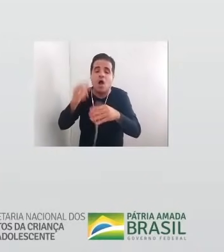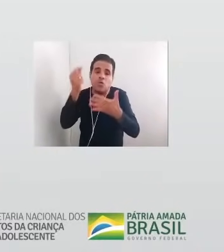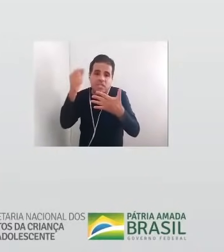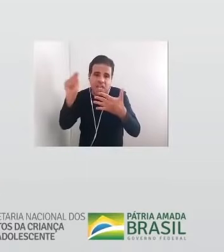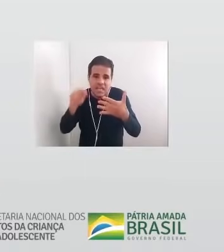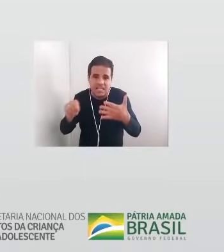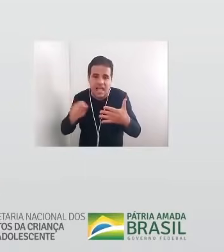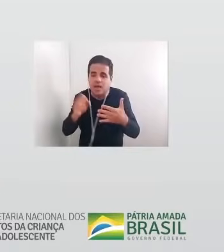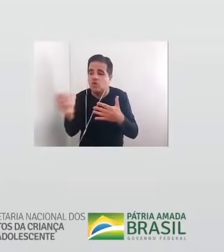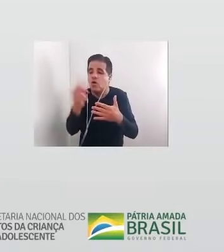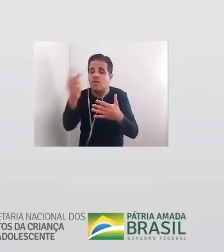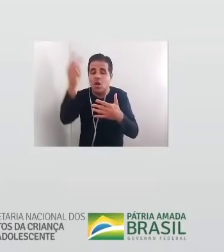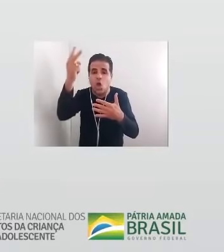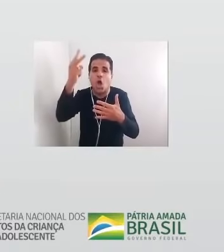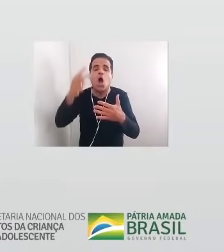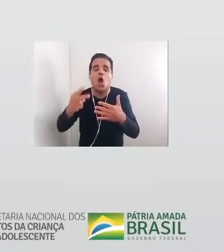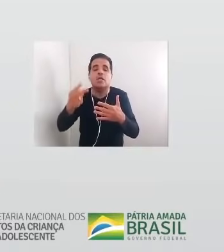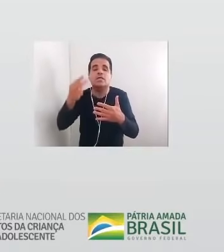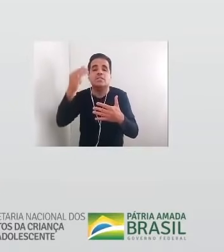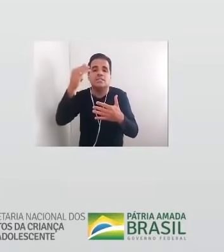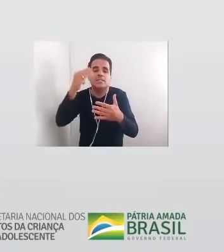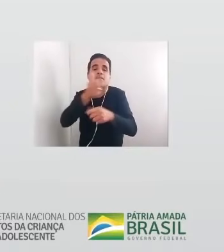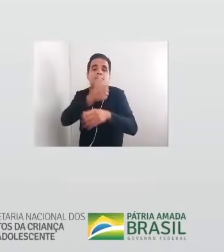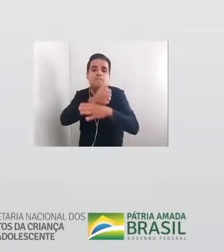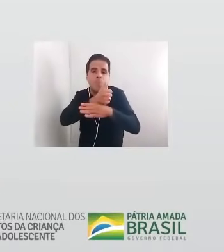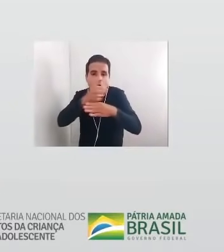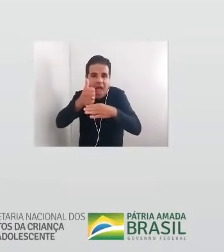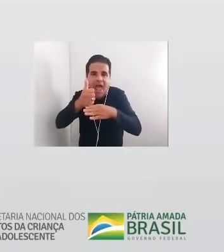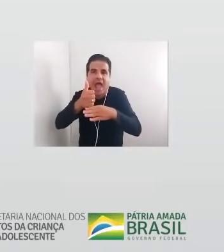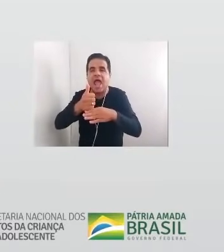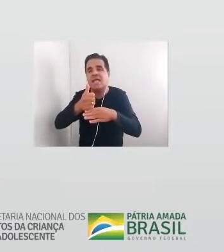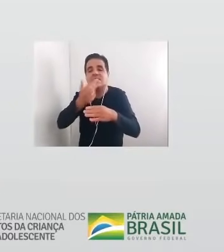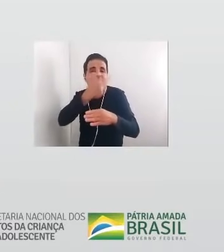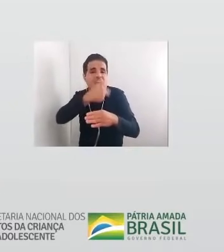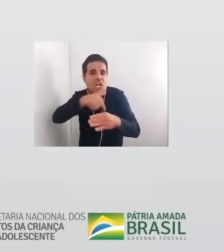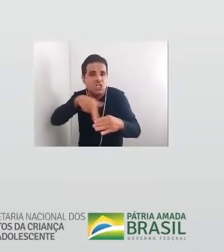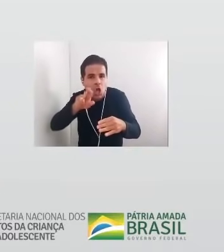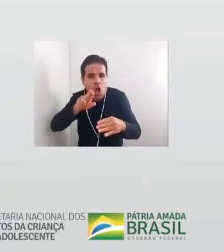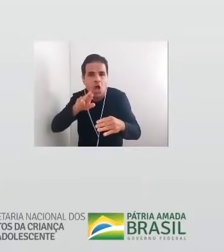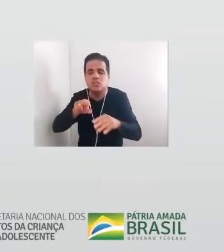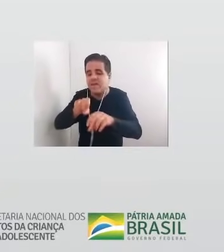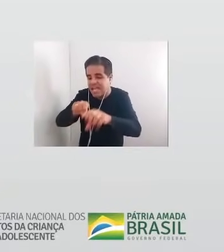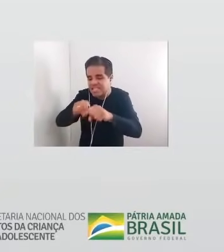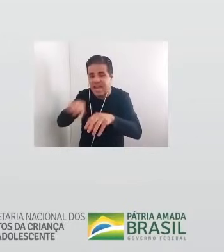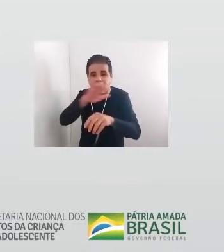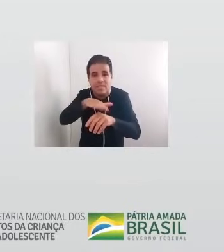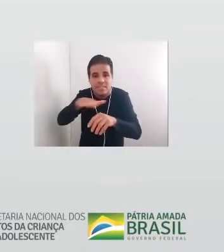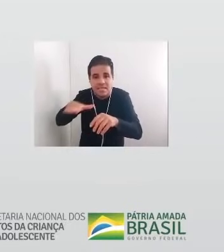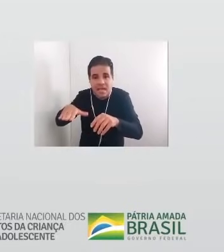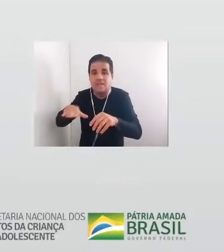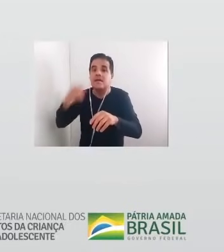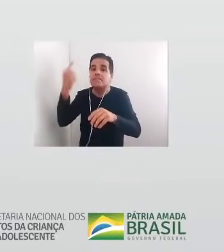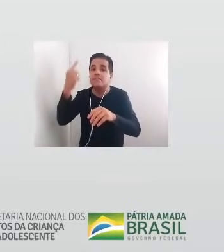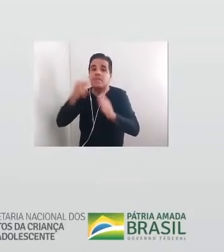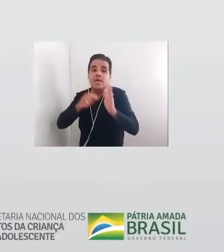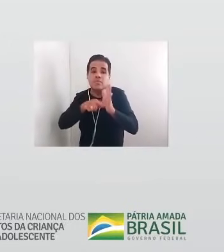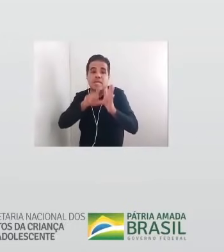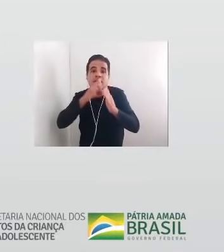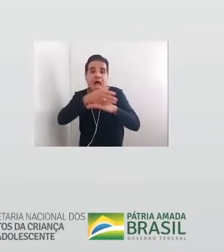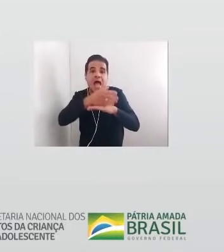ou valores morais, religiosos que serão ensinados às crianças deve passar pela ciência,